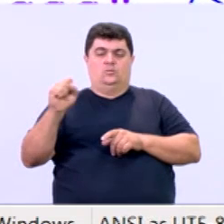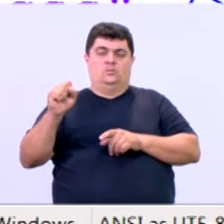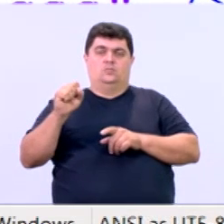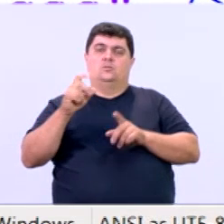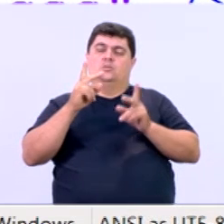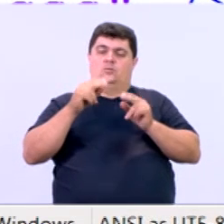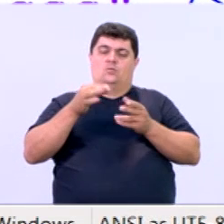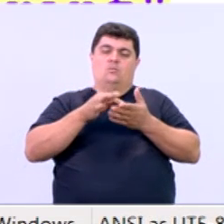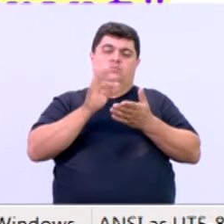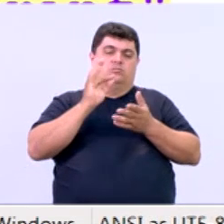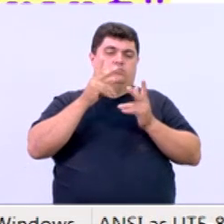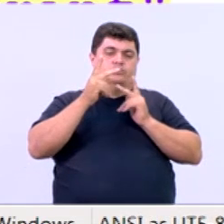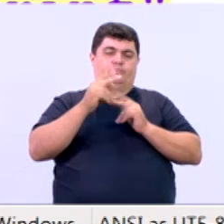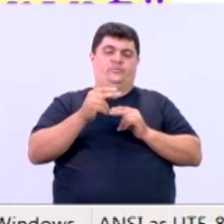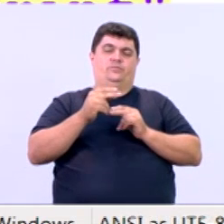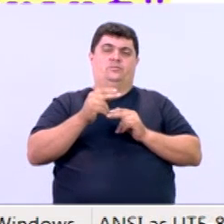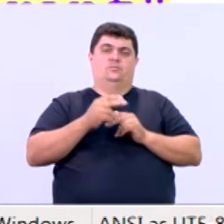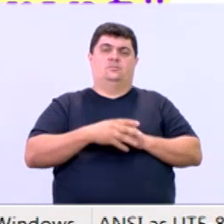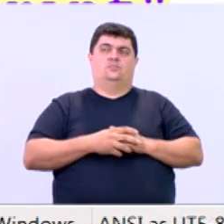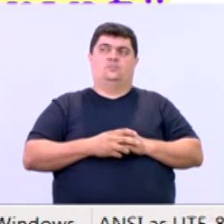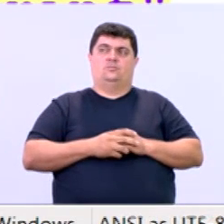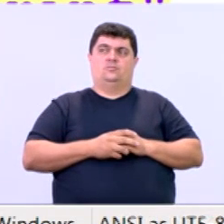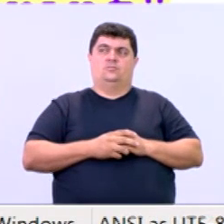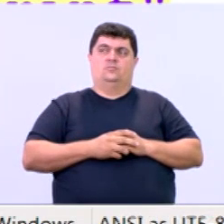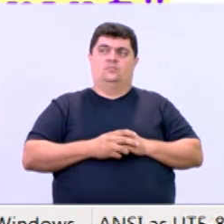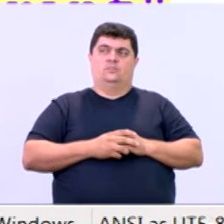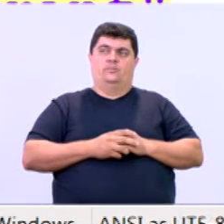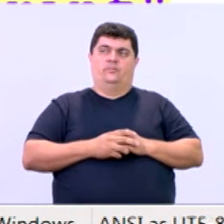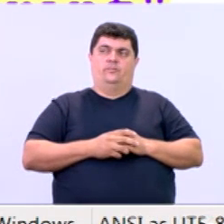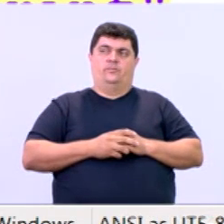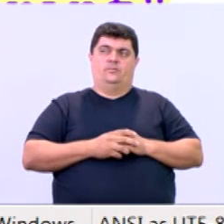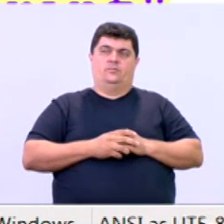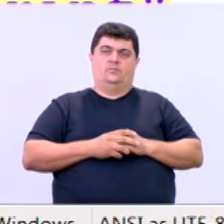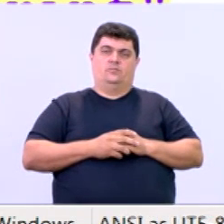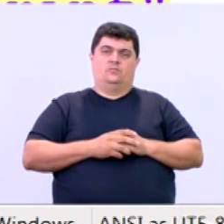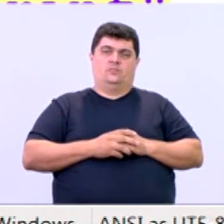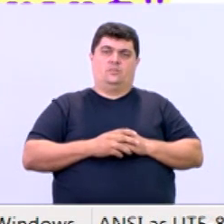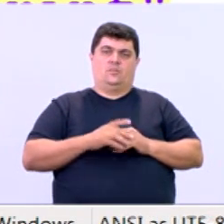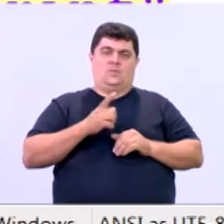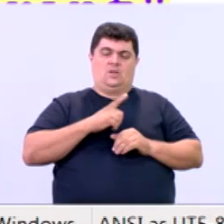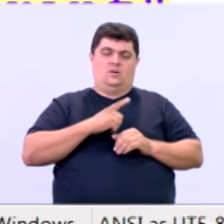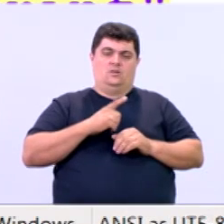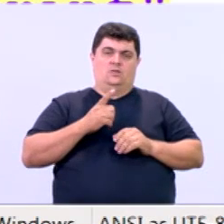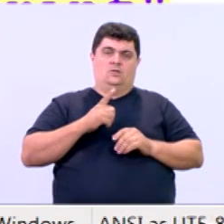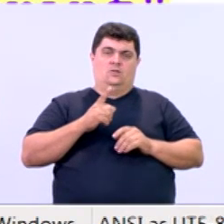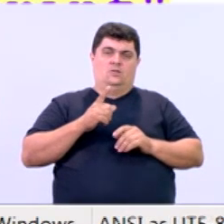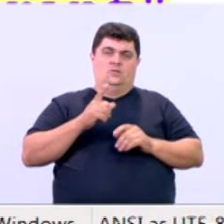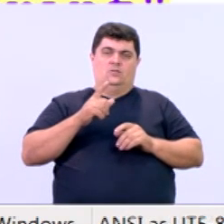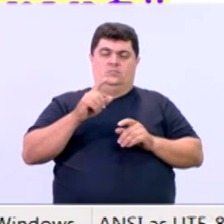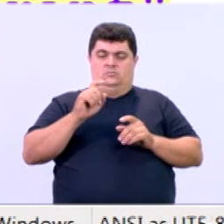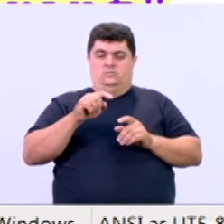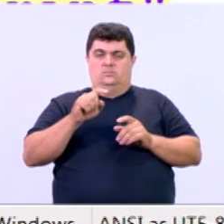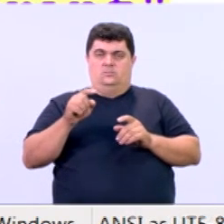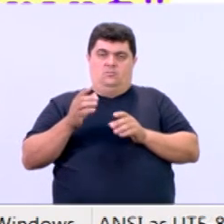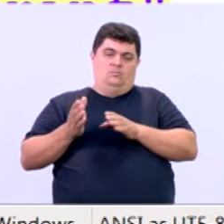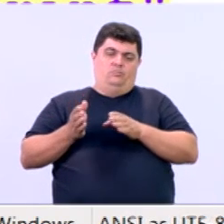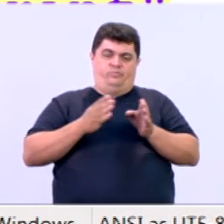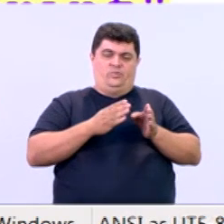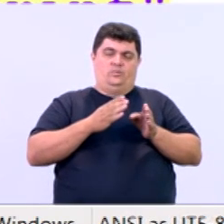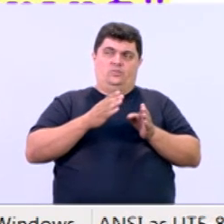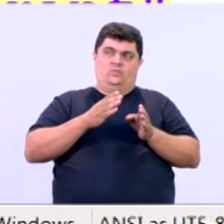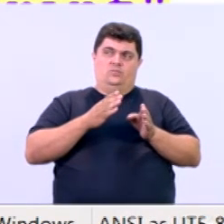para o JavaScript. Olha aqui, ó, o recurso. Eu saio da pasta que eu tô, a pasta que eu tô é referente ao